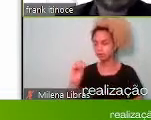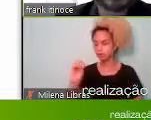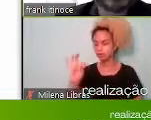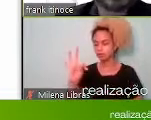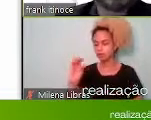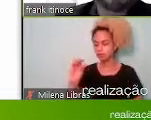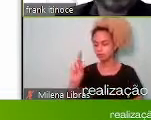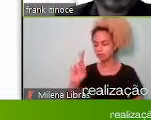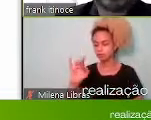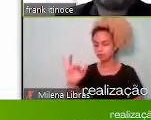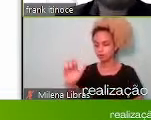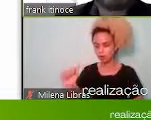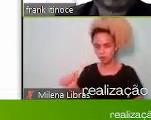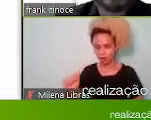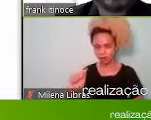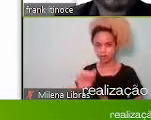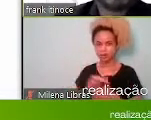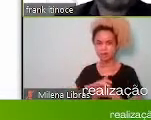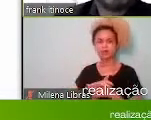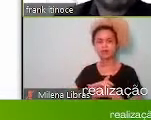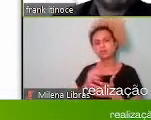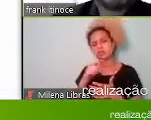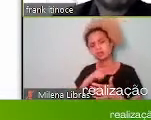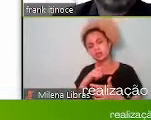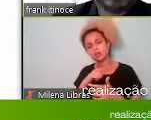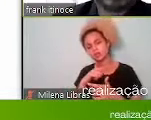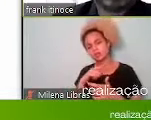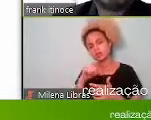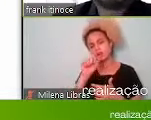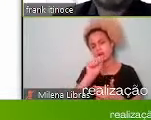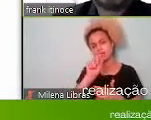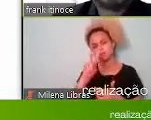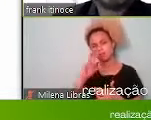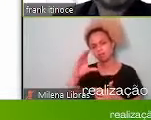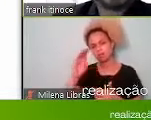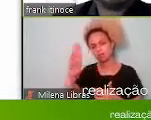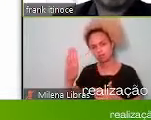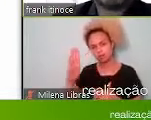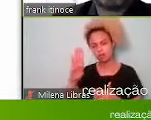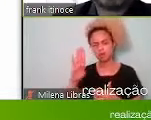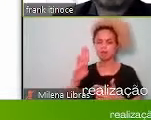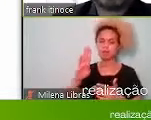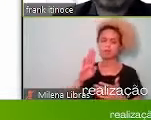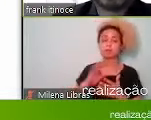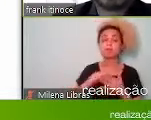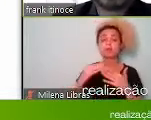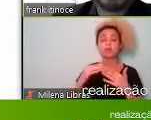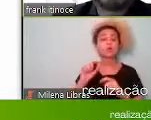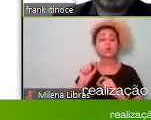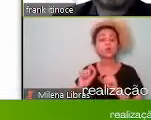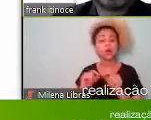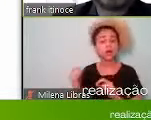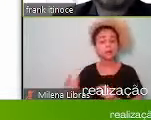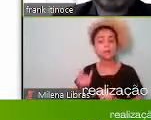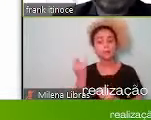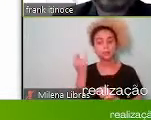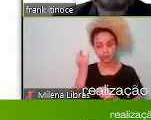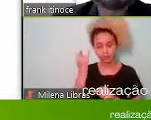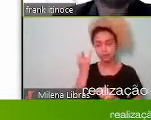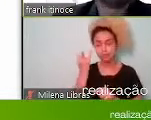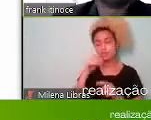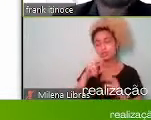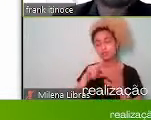chamam de licença, alvará, enfim. O que importa, né? O que importa é que, para o Corpo de Bombeiros, aquele prédio está